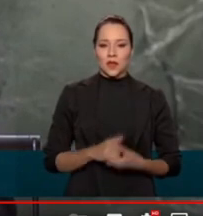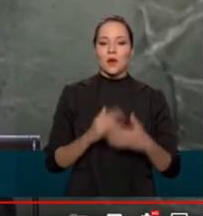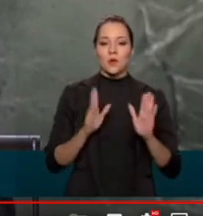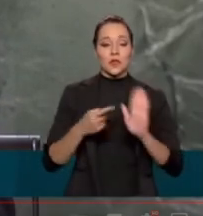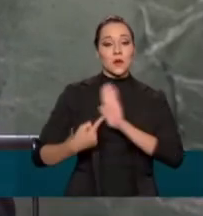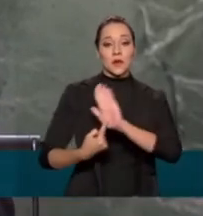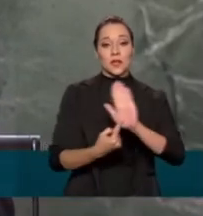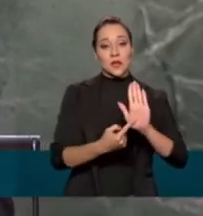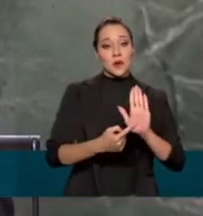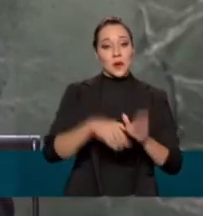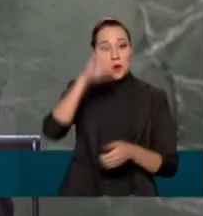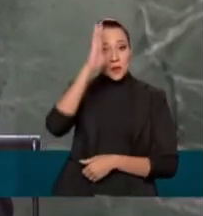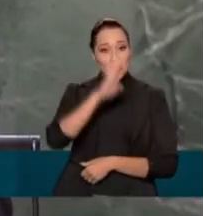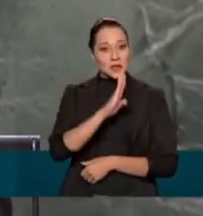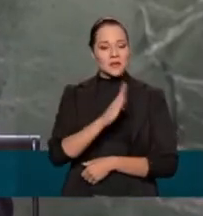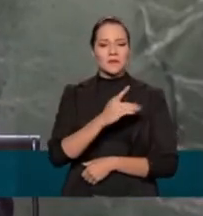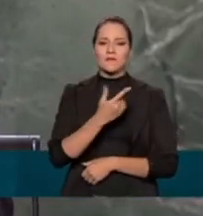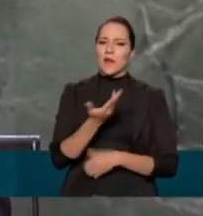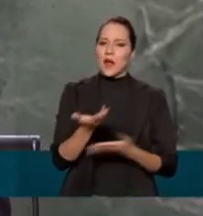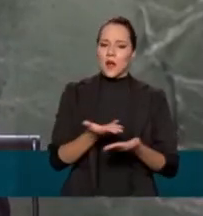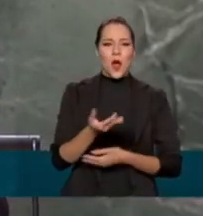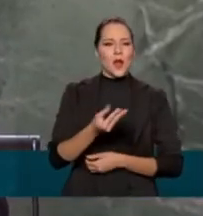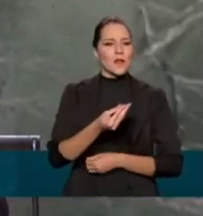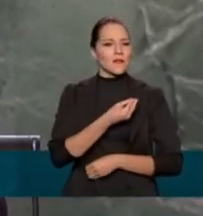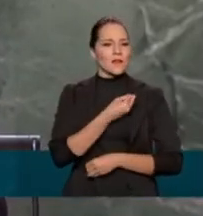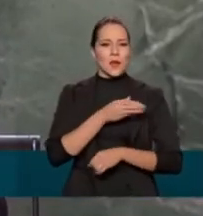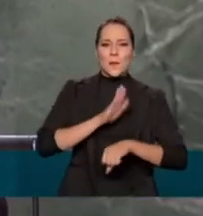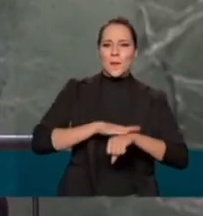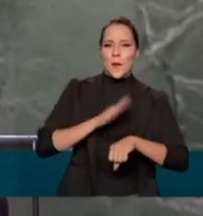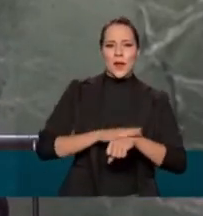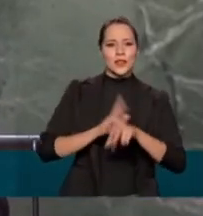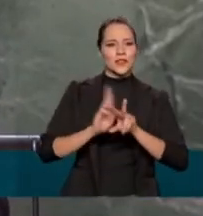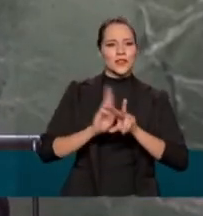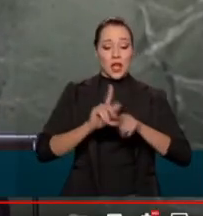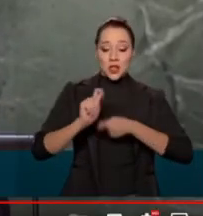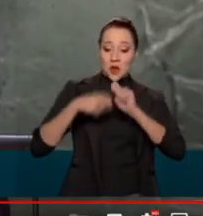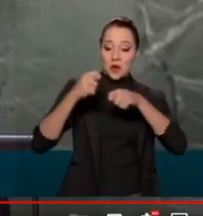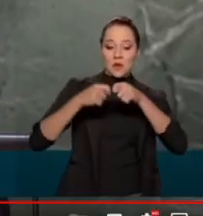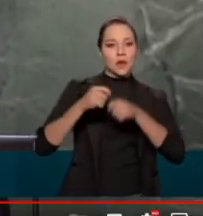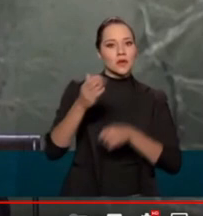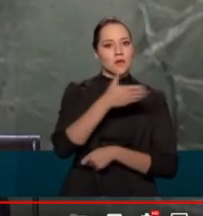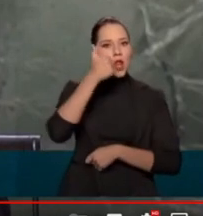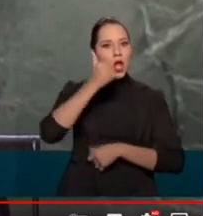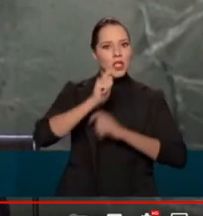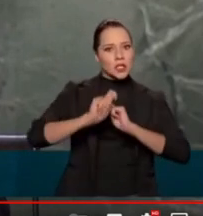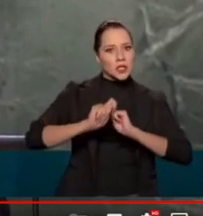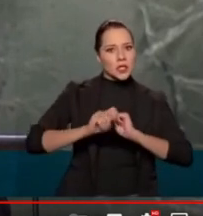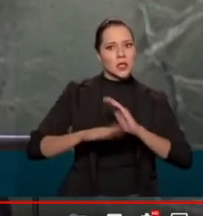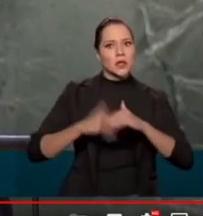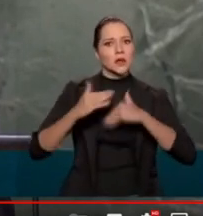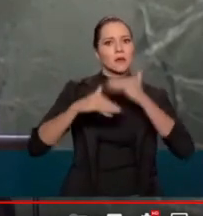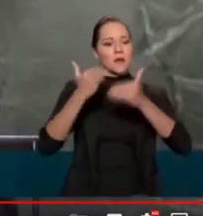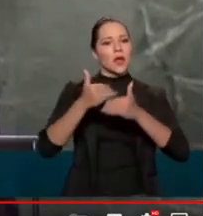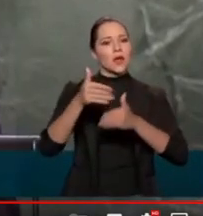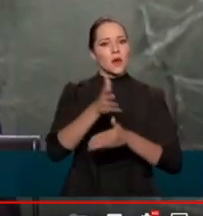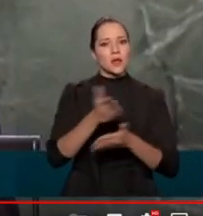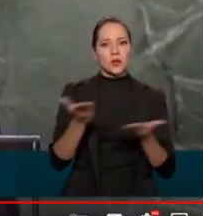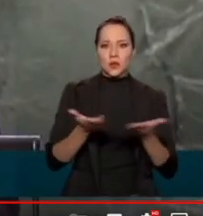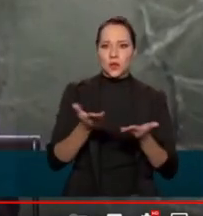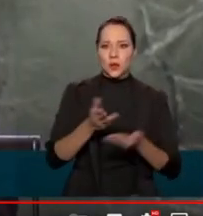demonstrado o Brasil vive novos tempos na economia temos um dos melhores desempenhos entre os